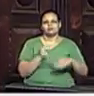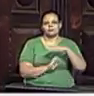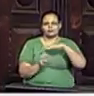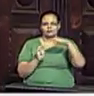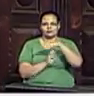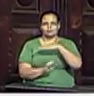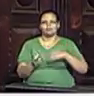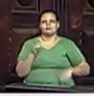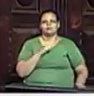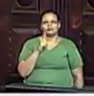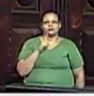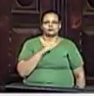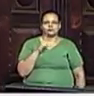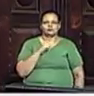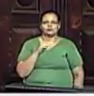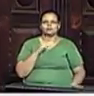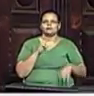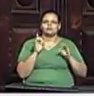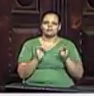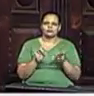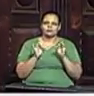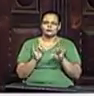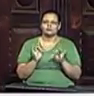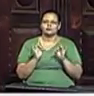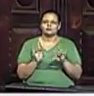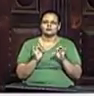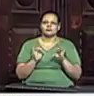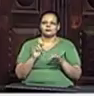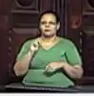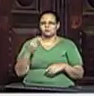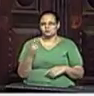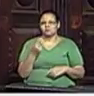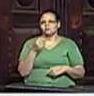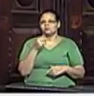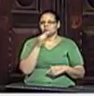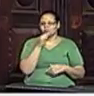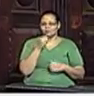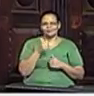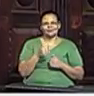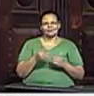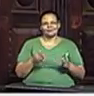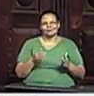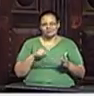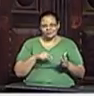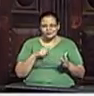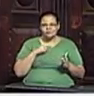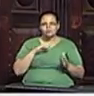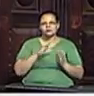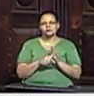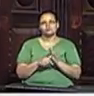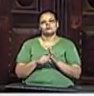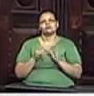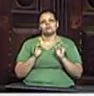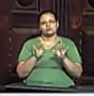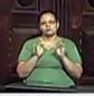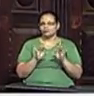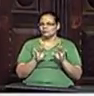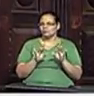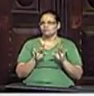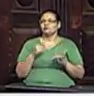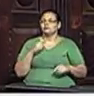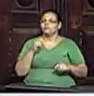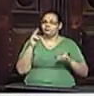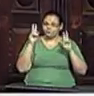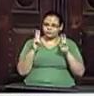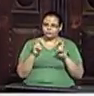tenham comercializados ou tenham sido flagradas com produtos roubados. Também teremos que tratar desse